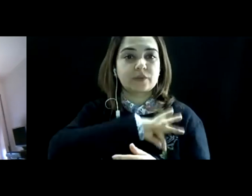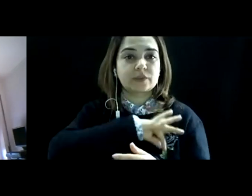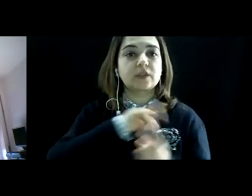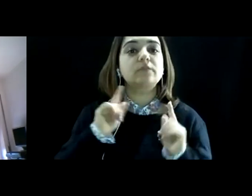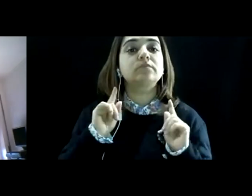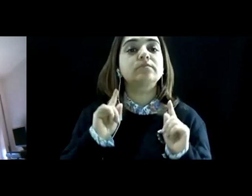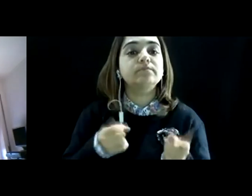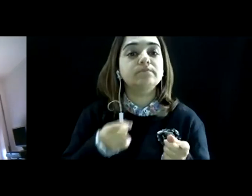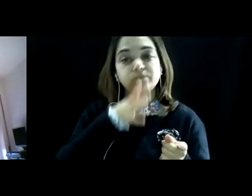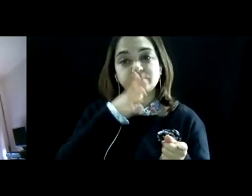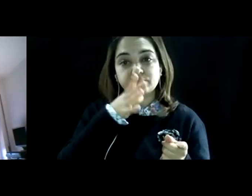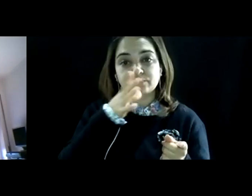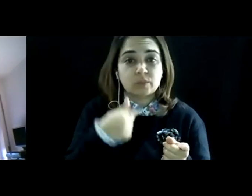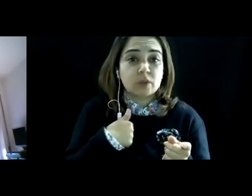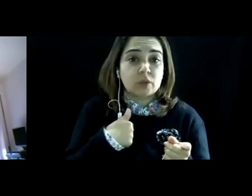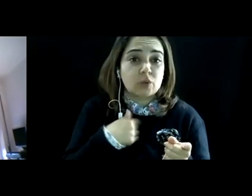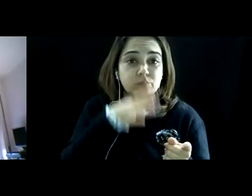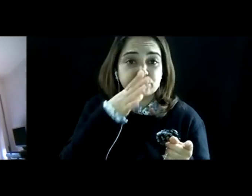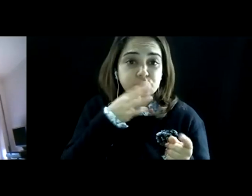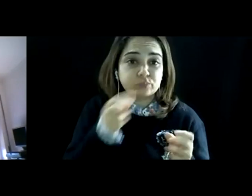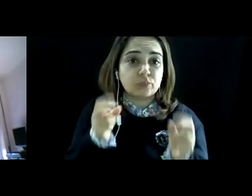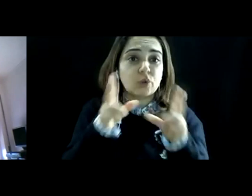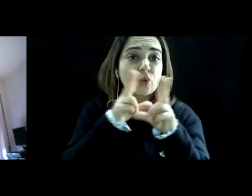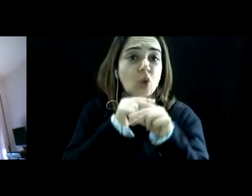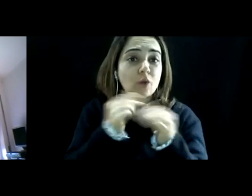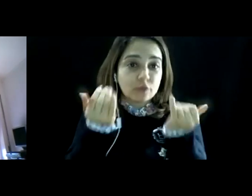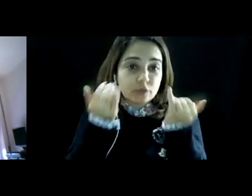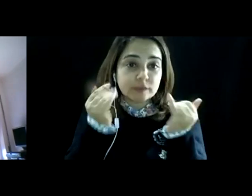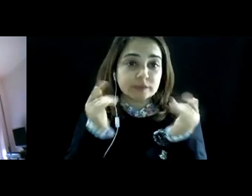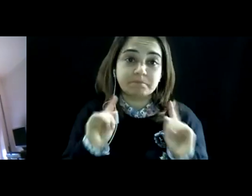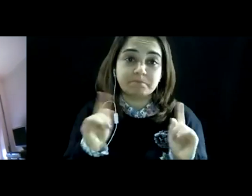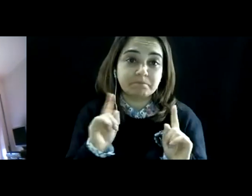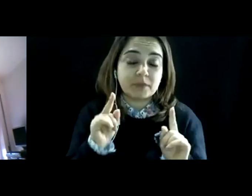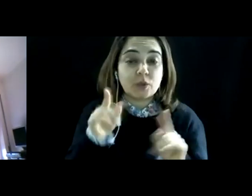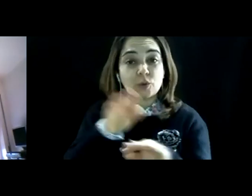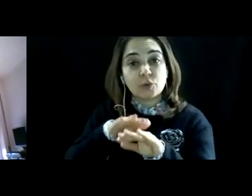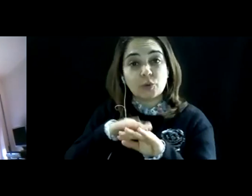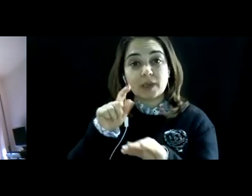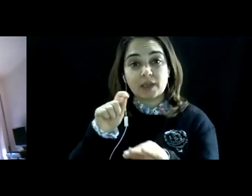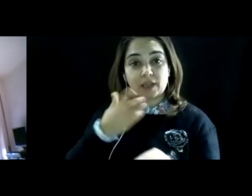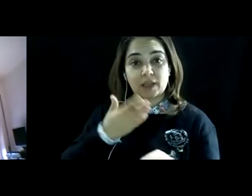vou dizer que eu não vou dizer nada de muito novo, aliás, muito do que eu ia dizer, alguma coisa que eu ia dizer, já o Eduardo disse,